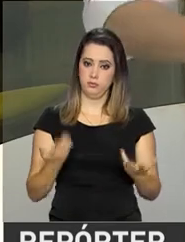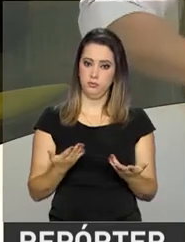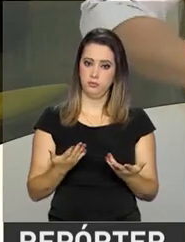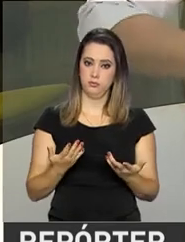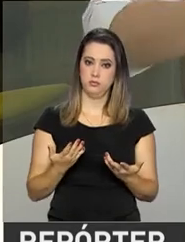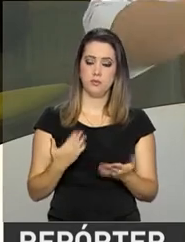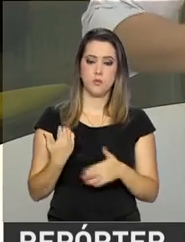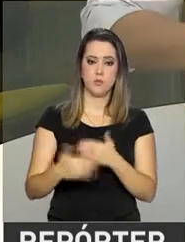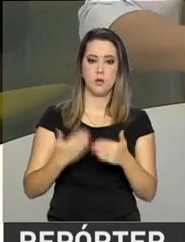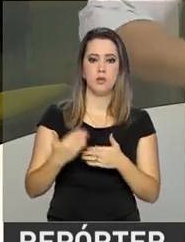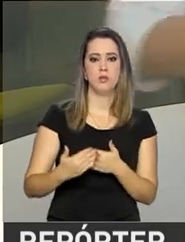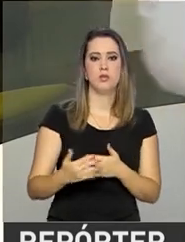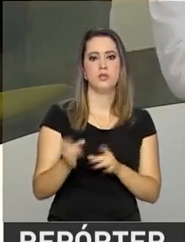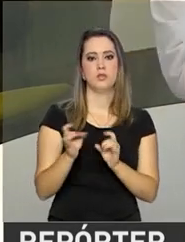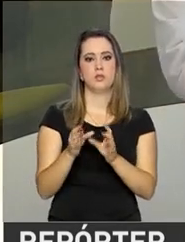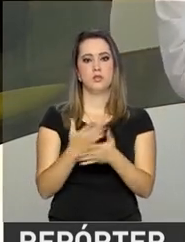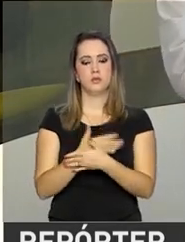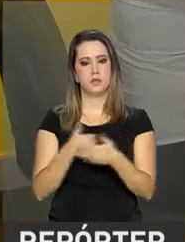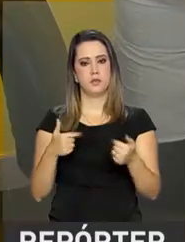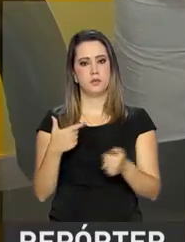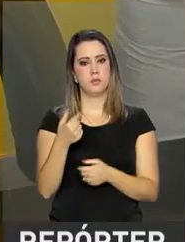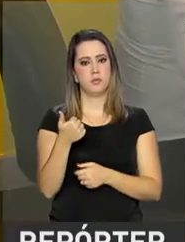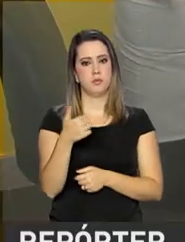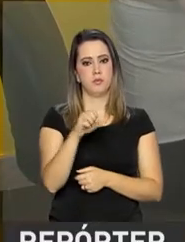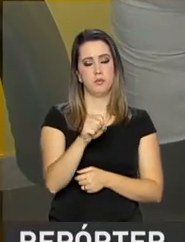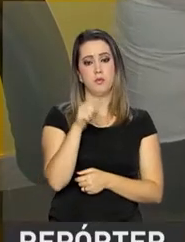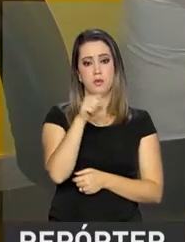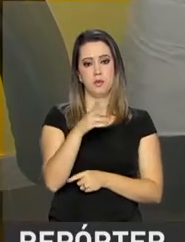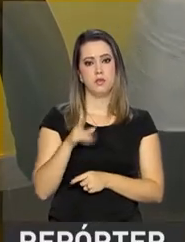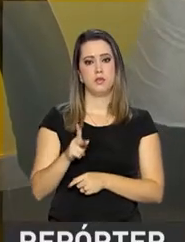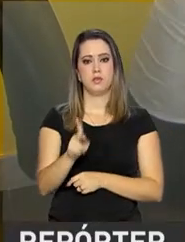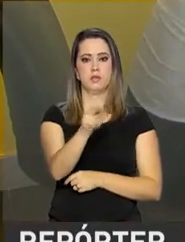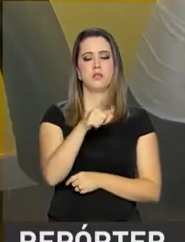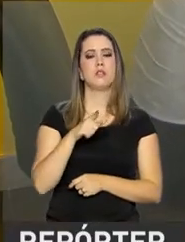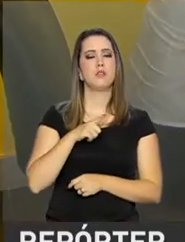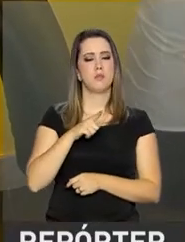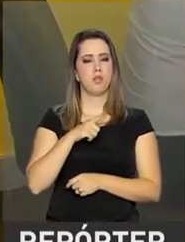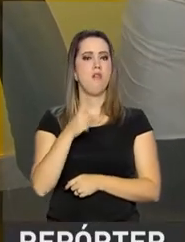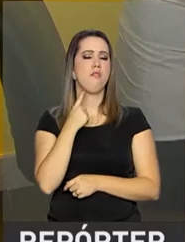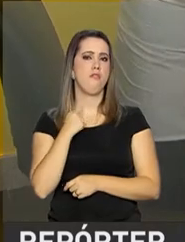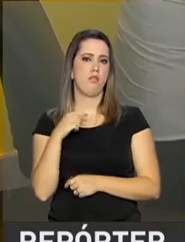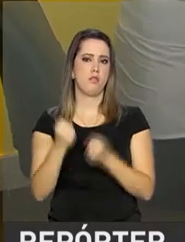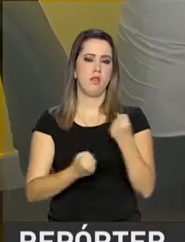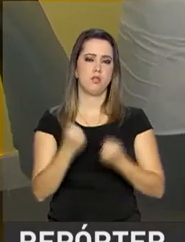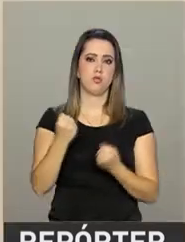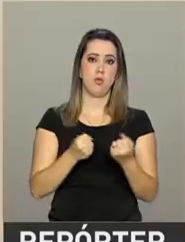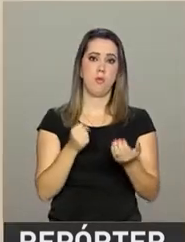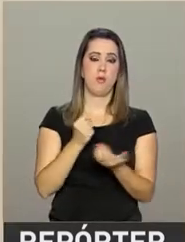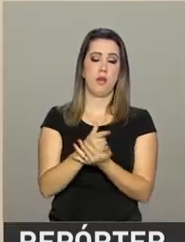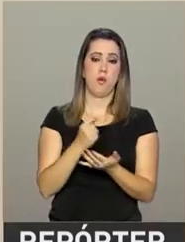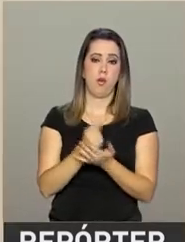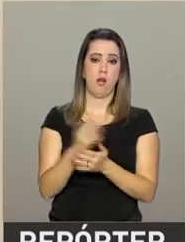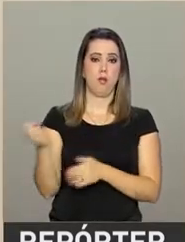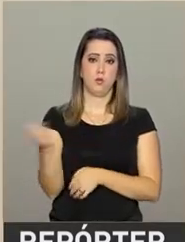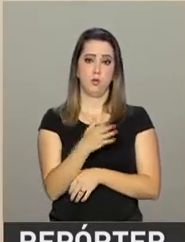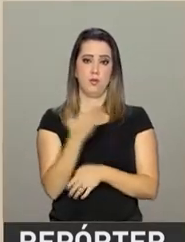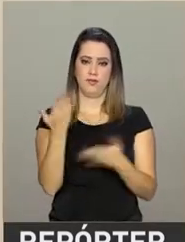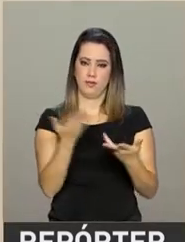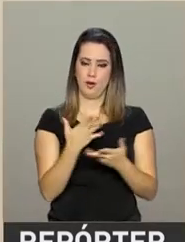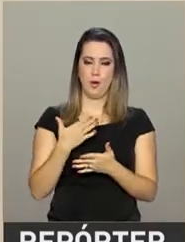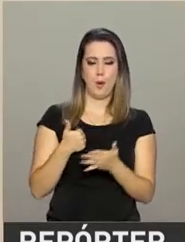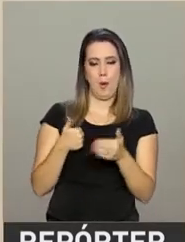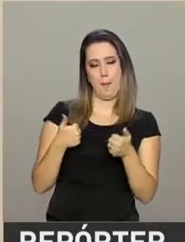vendas aquecidas em 2018 thaís sempre teve vontade de comprar um carro zero sonho que está